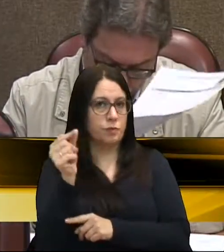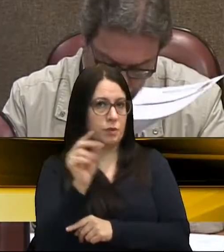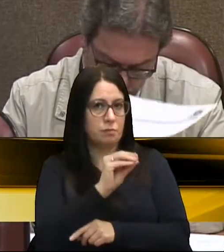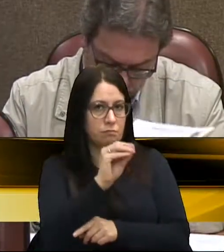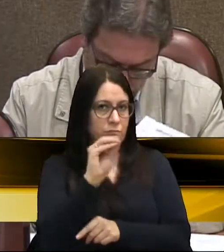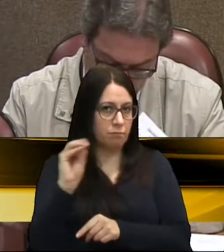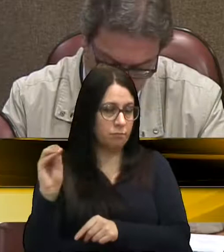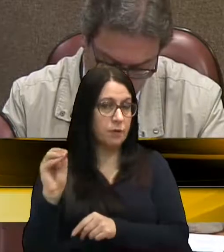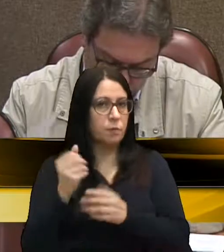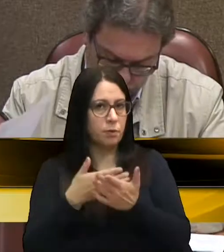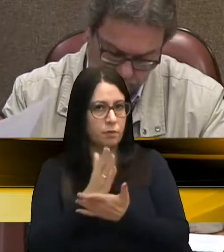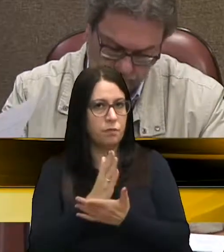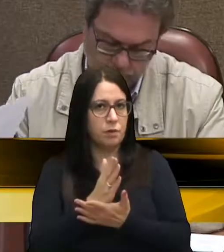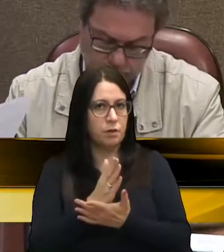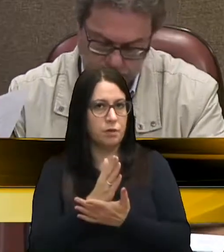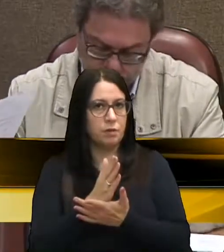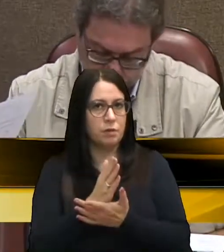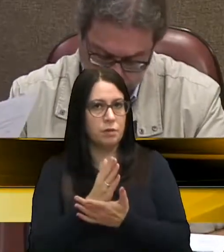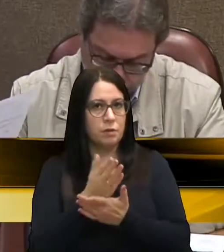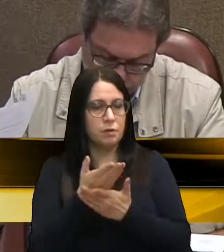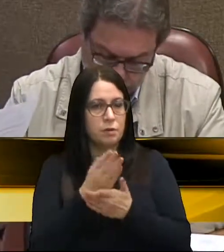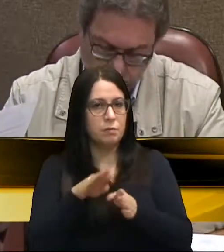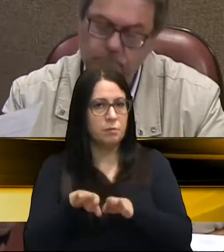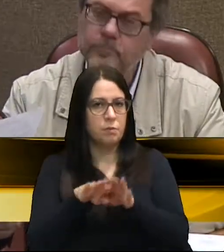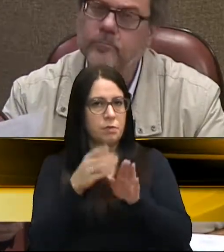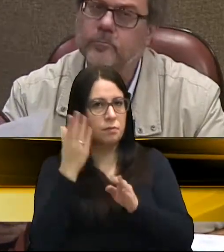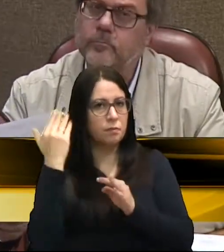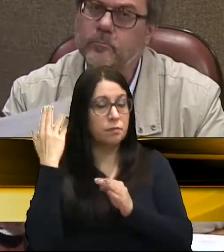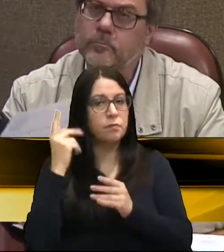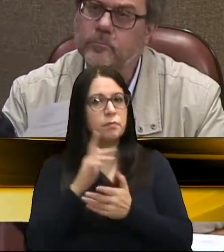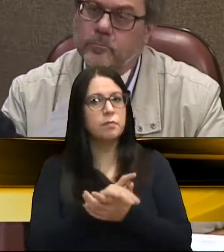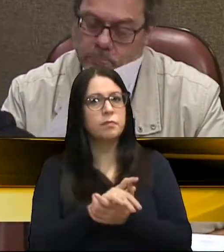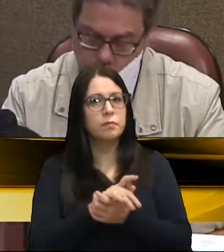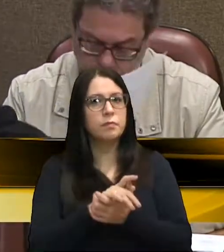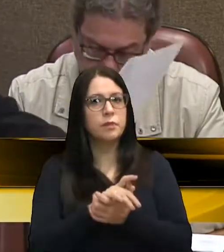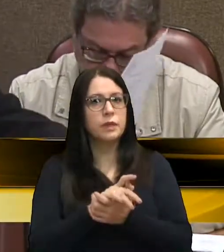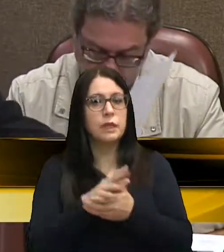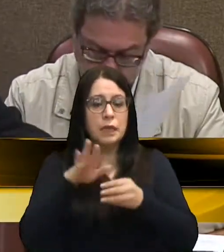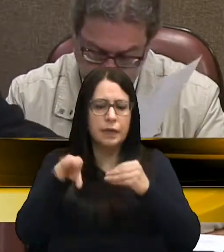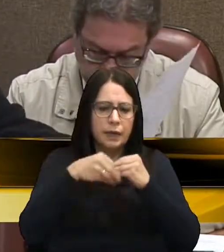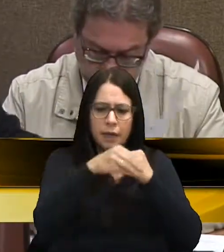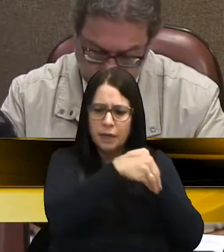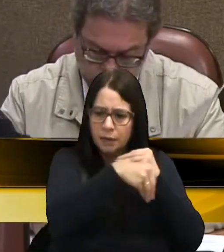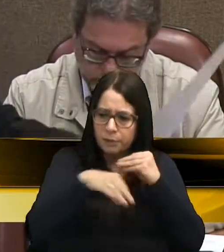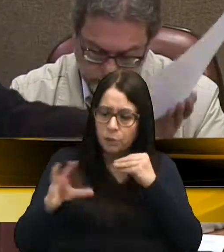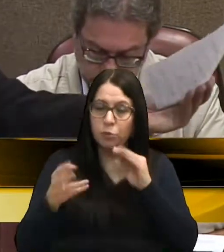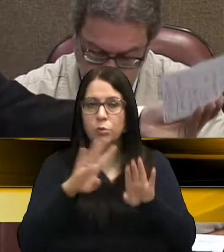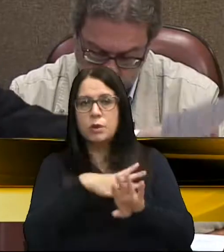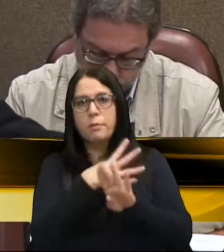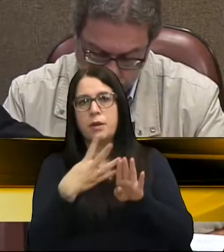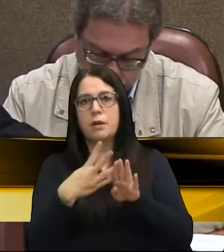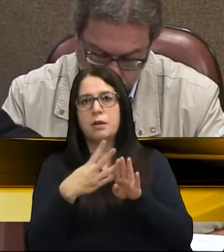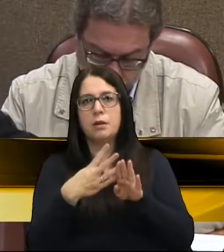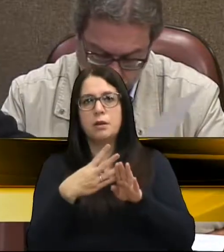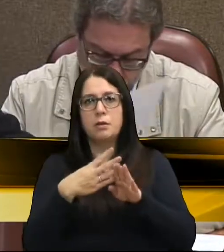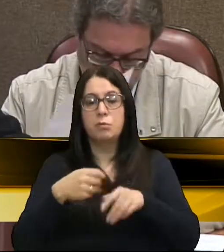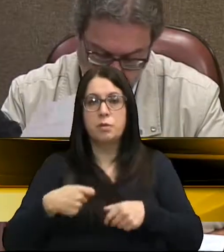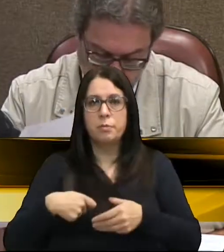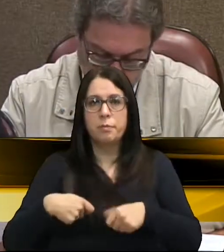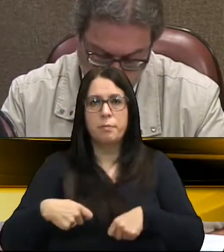mas foi aprovado pelo Parlamento por unanimidade à época. E ele elenca toda uma tabela com o custo suplementar